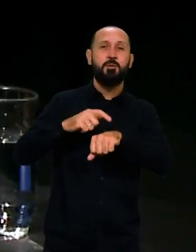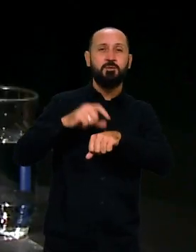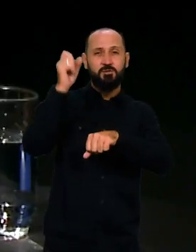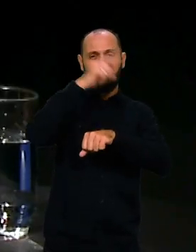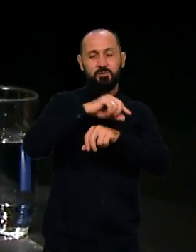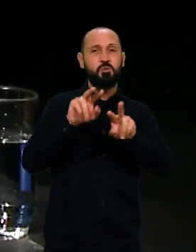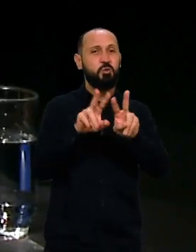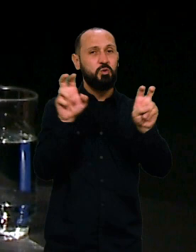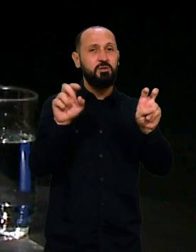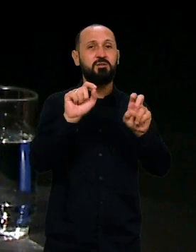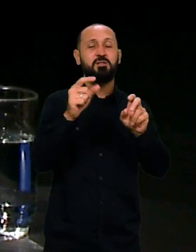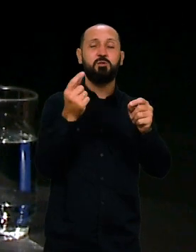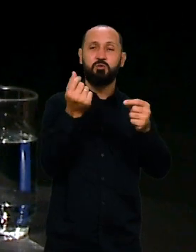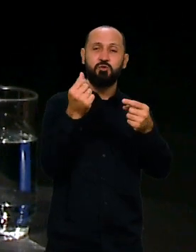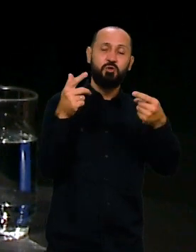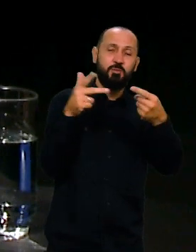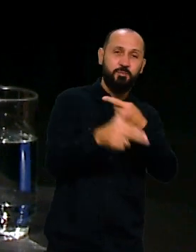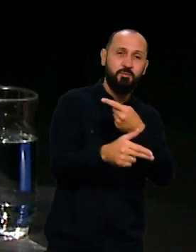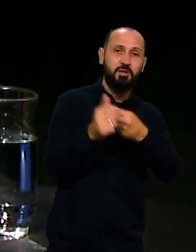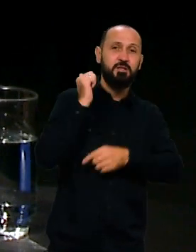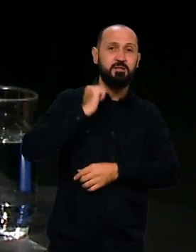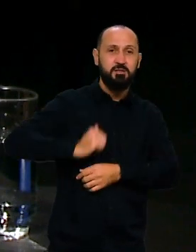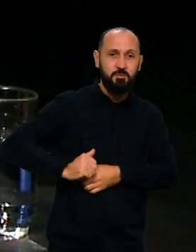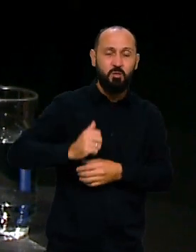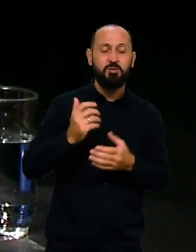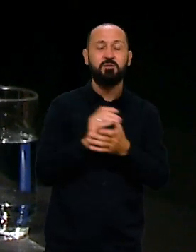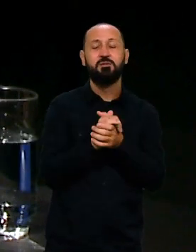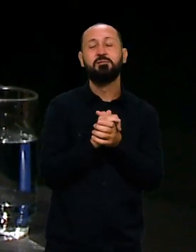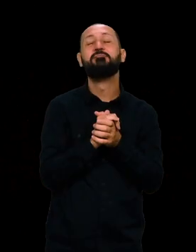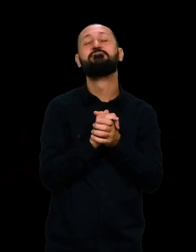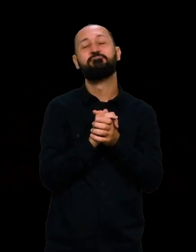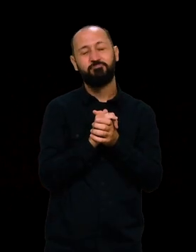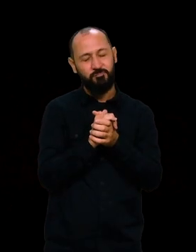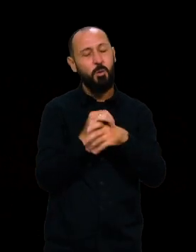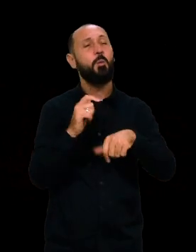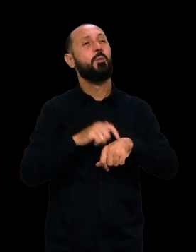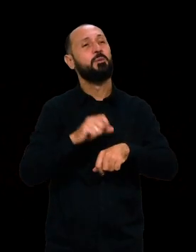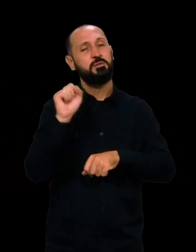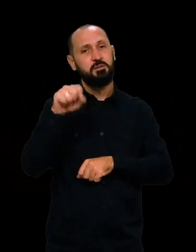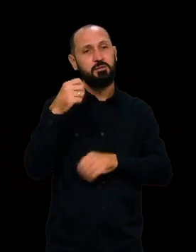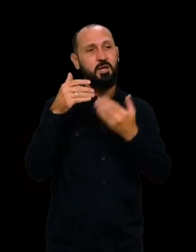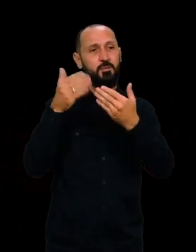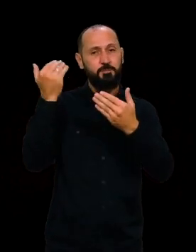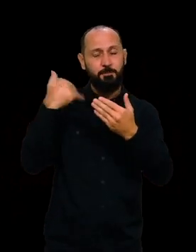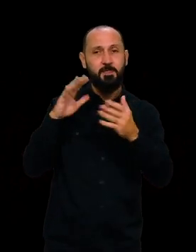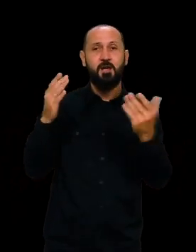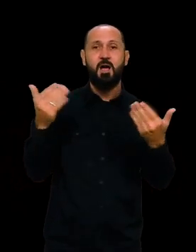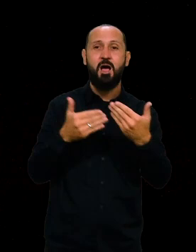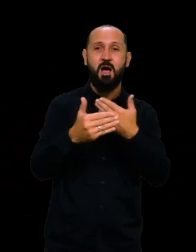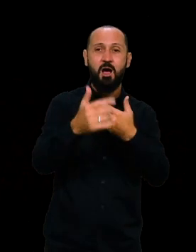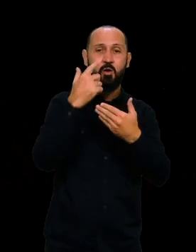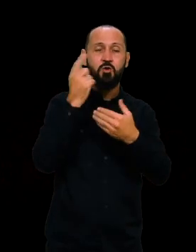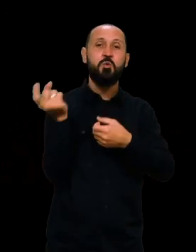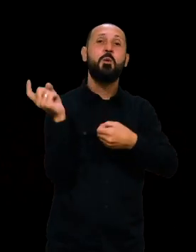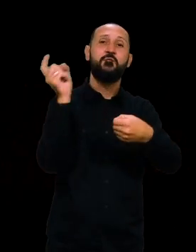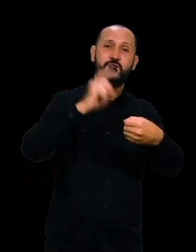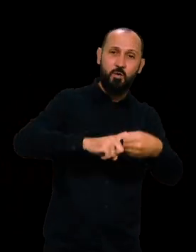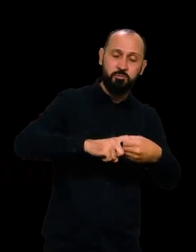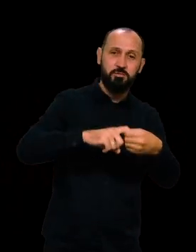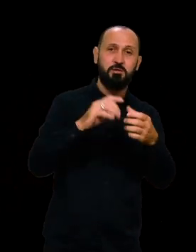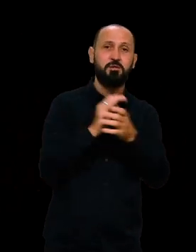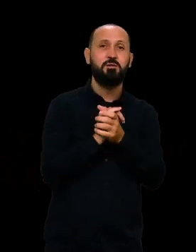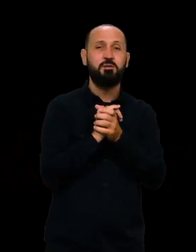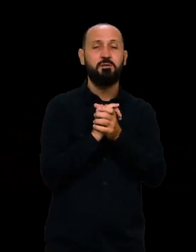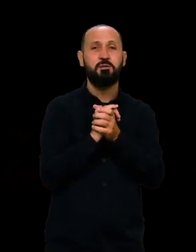e até sombrios nessa questão do corte das bolsas. Foram momentos que no passado foram sombrios, agora a gente tem uma